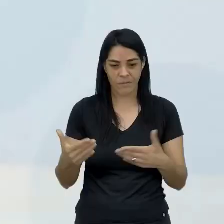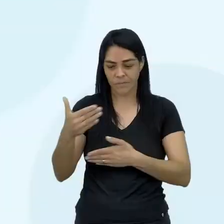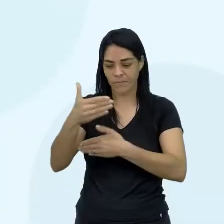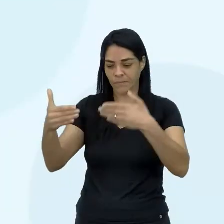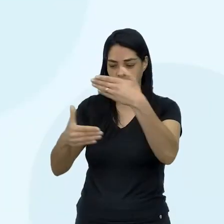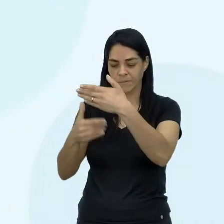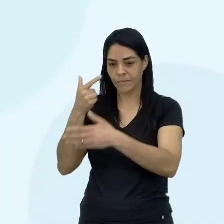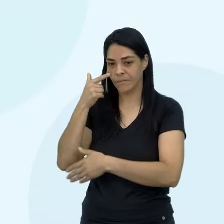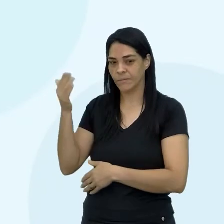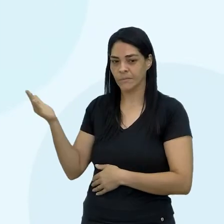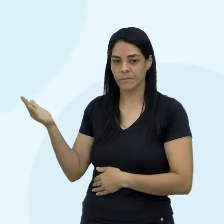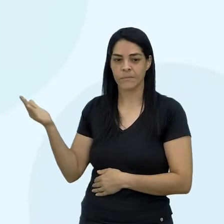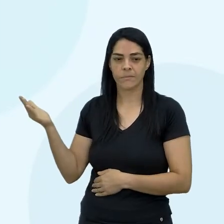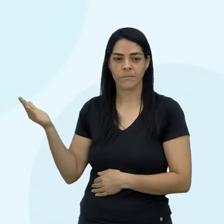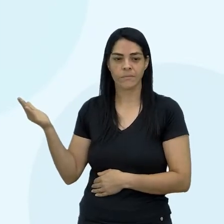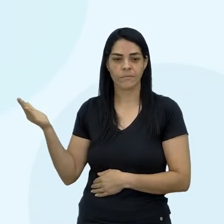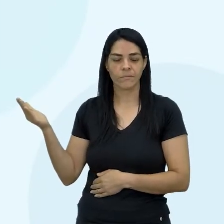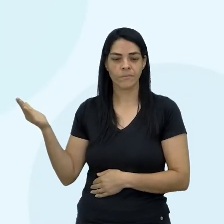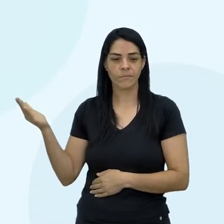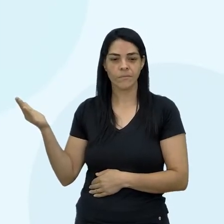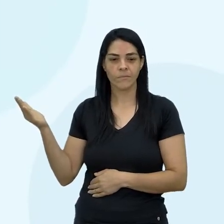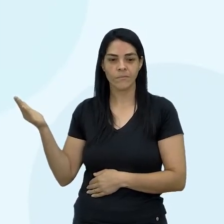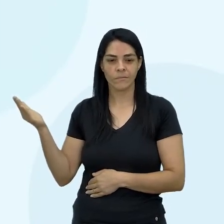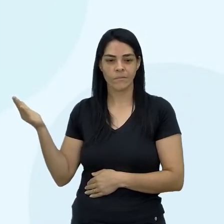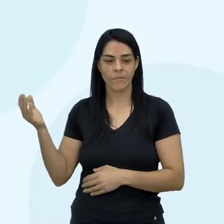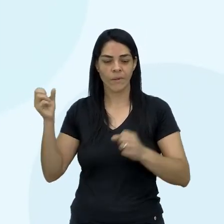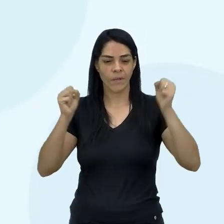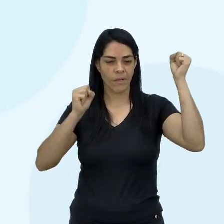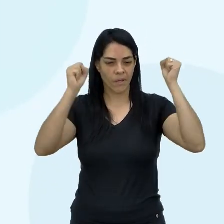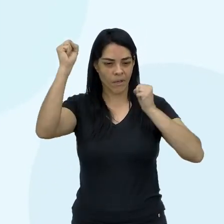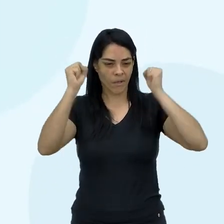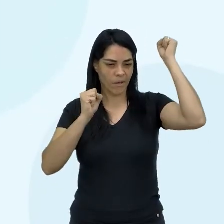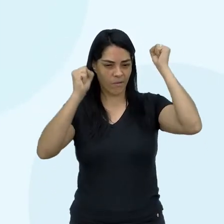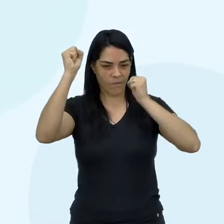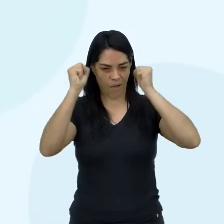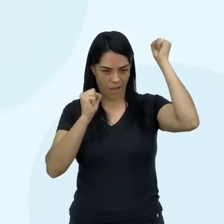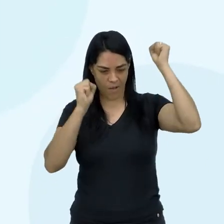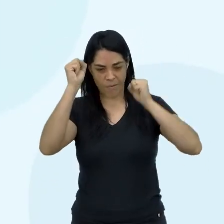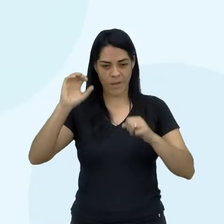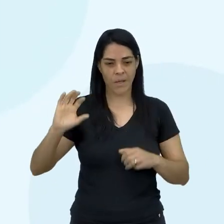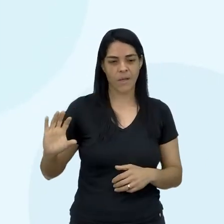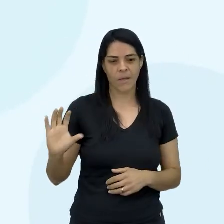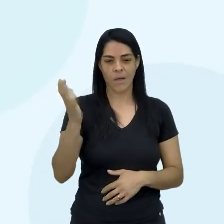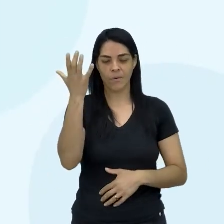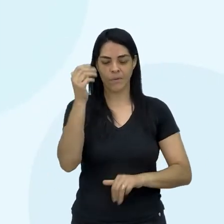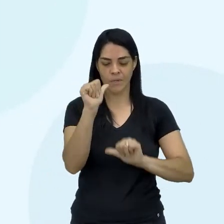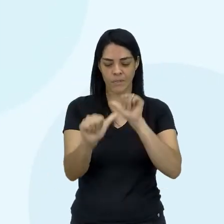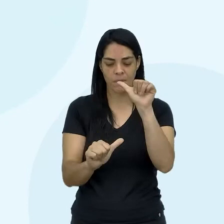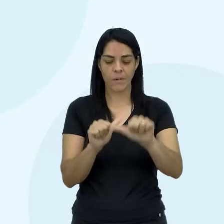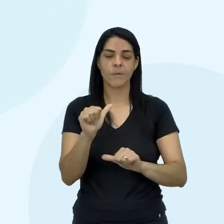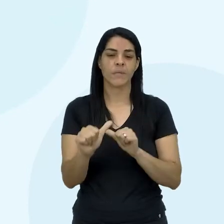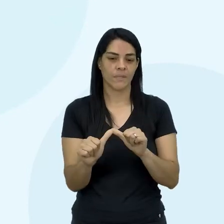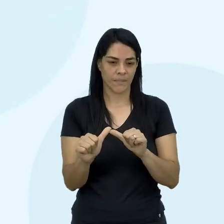LED. Olha lá. É na fábrica que acontece a transformação.